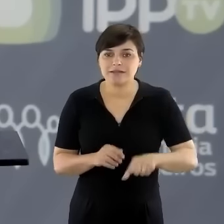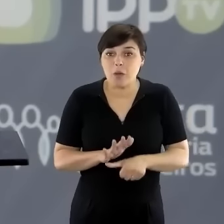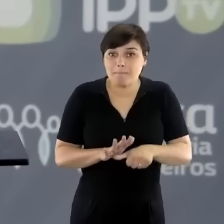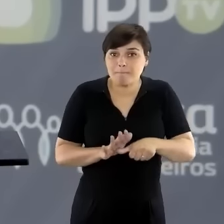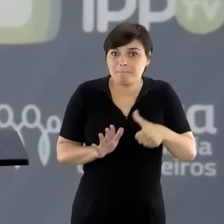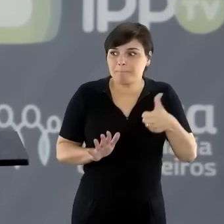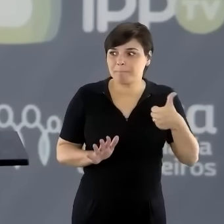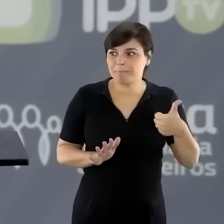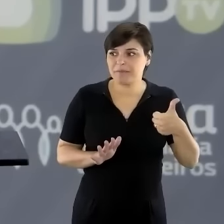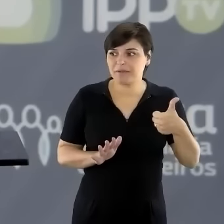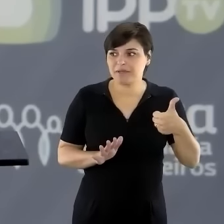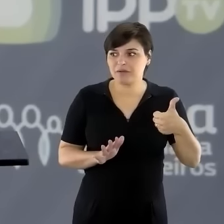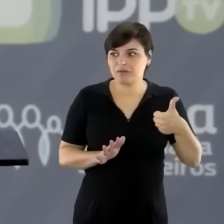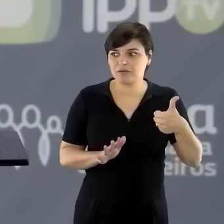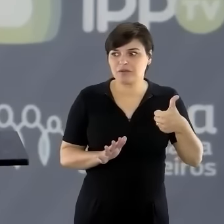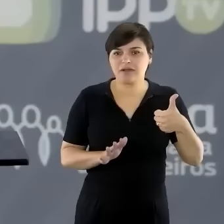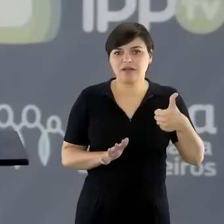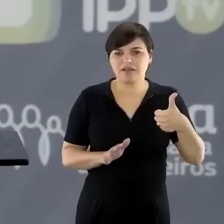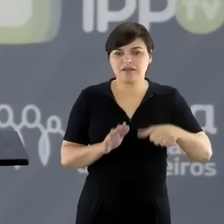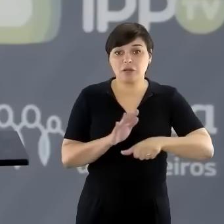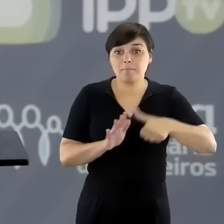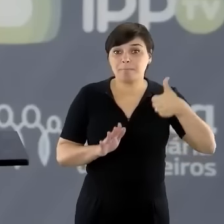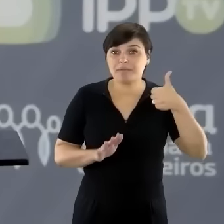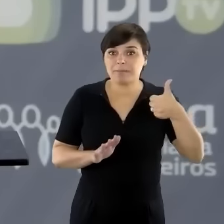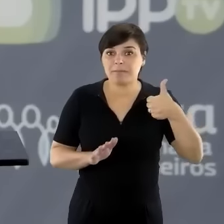missionário literalmente falando